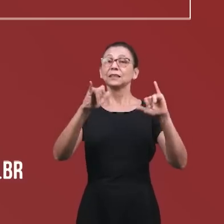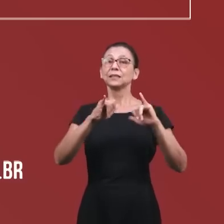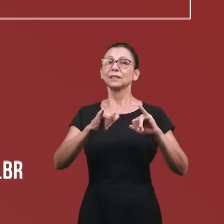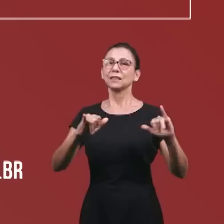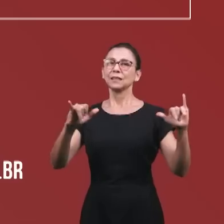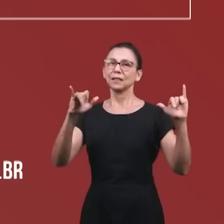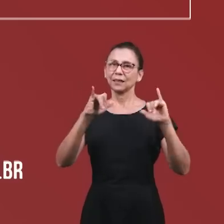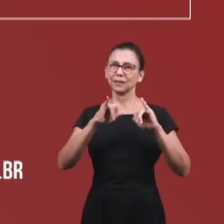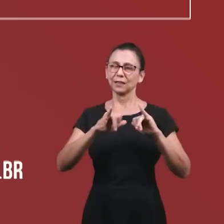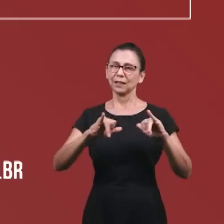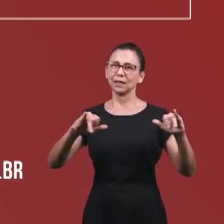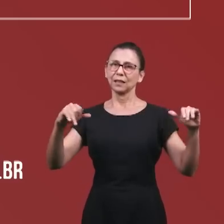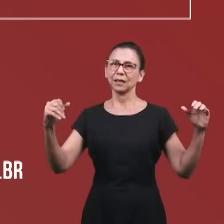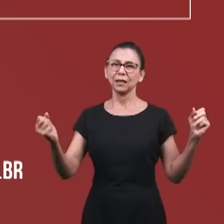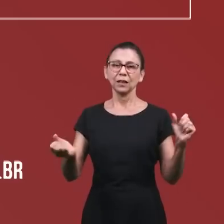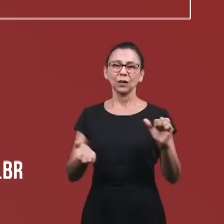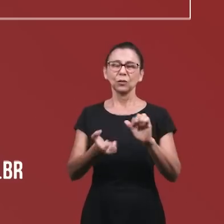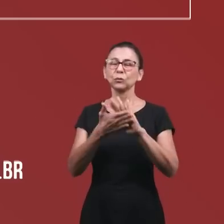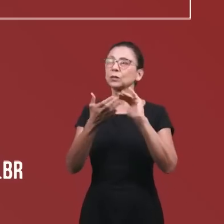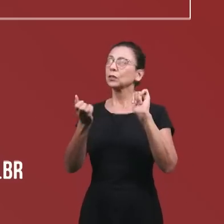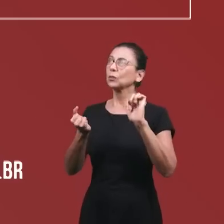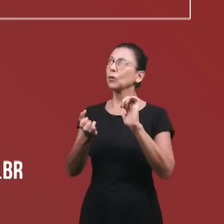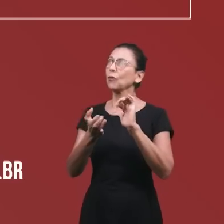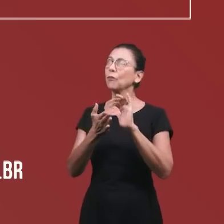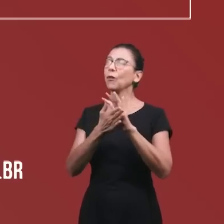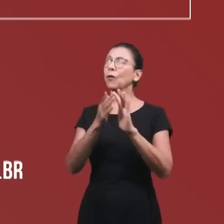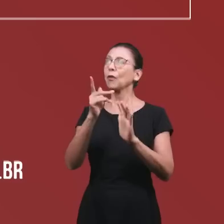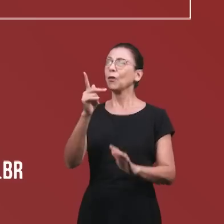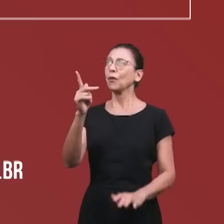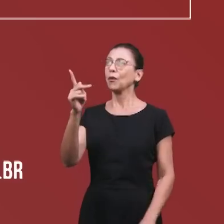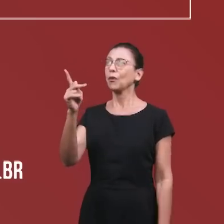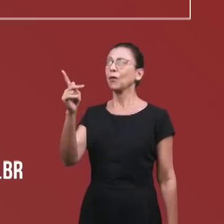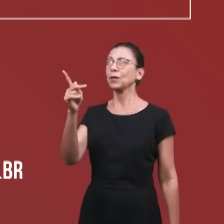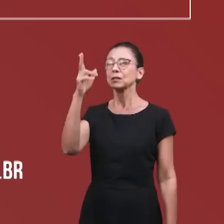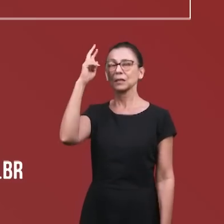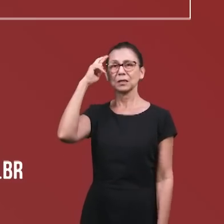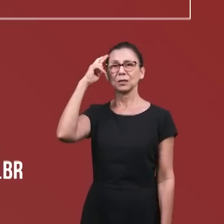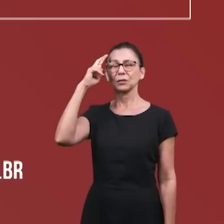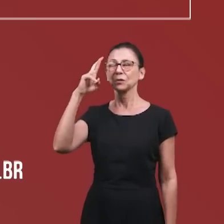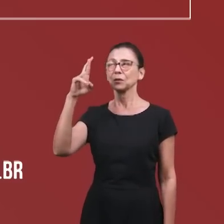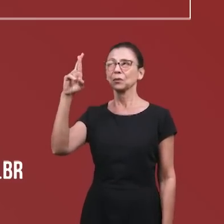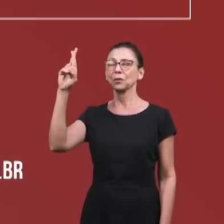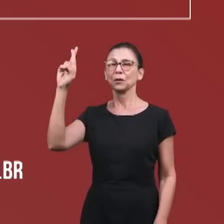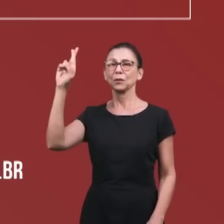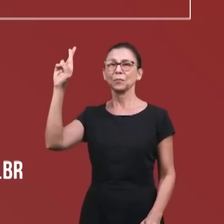louvor, Senhor meu Rei.